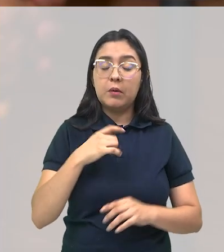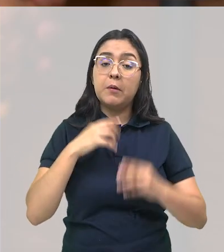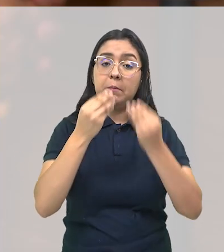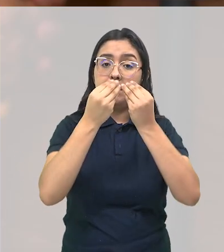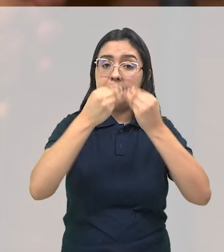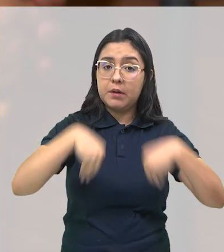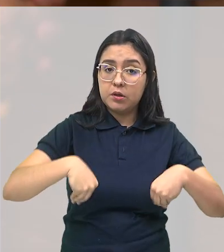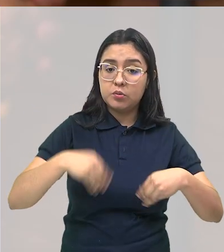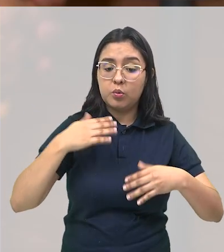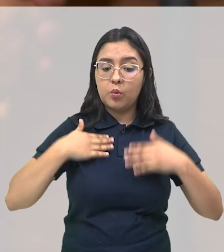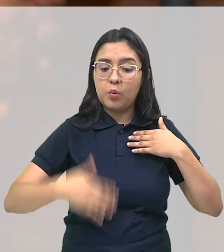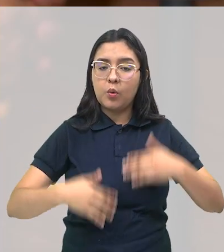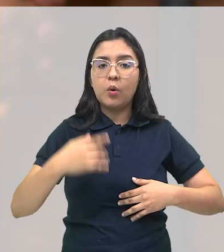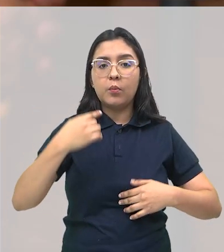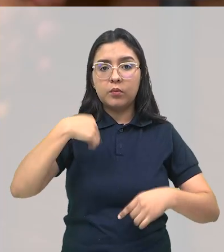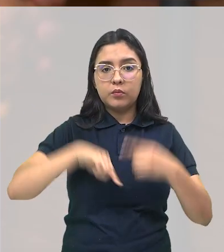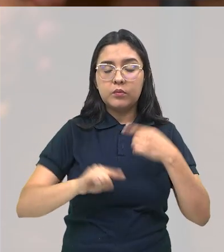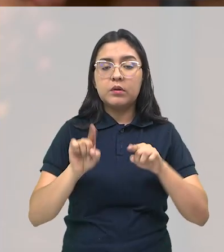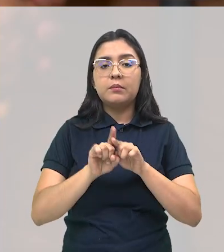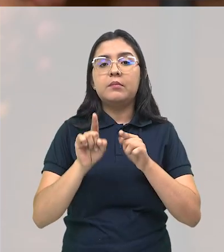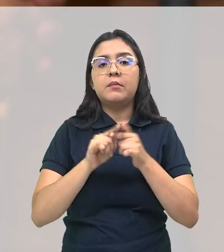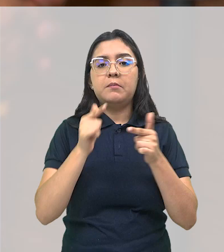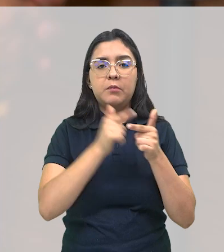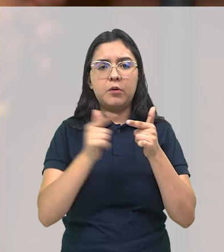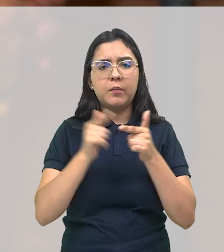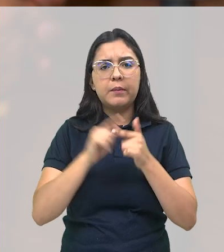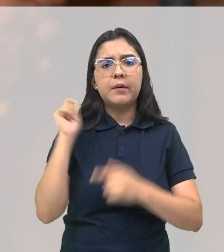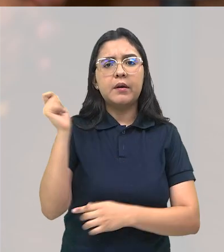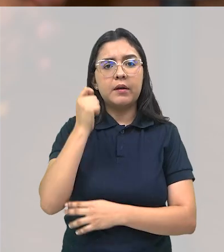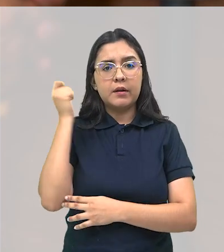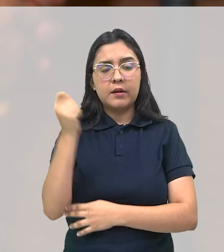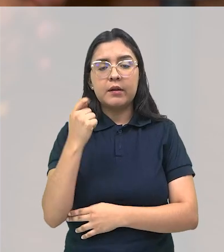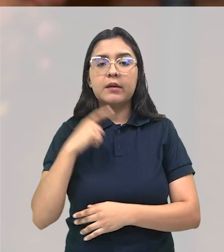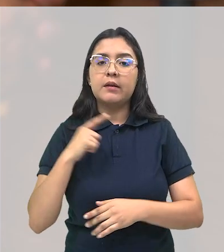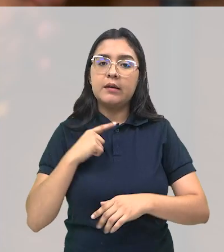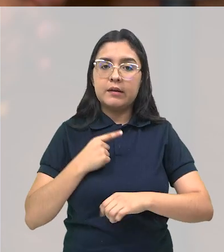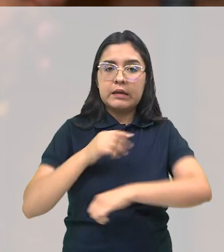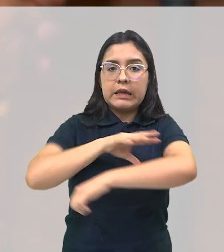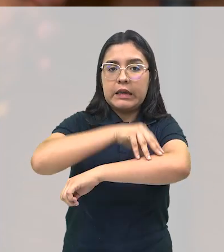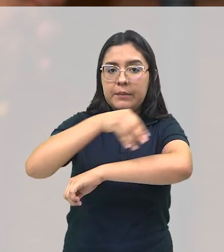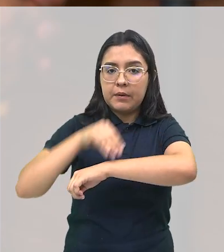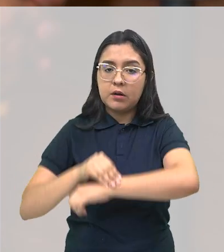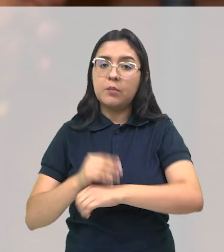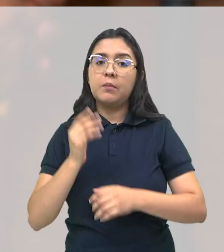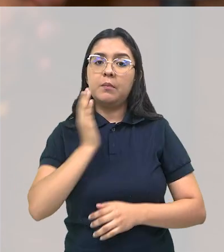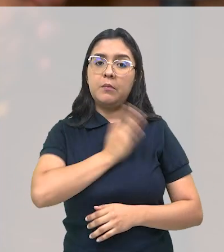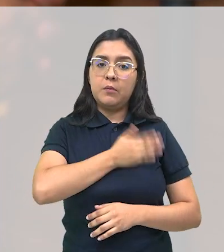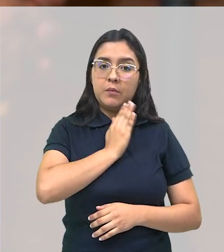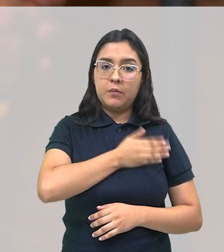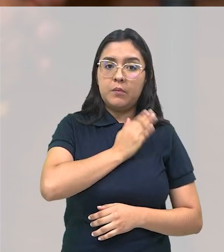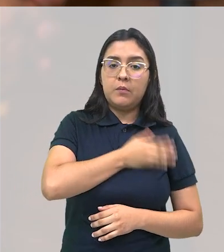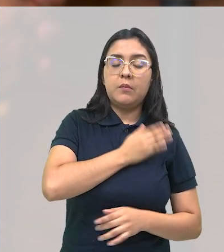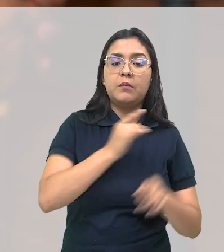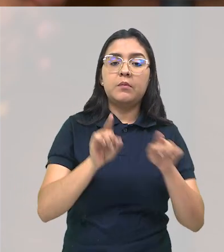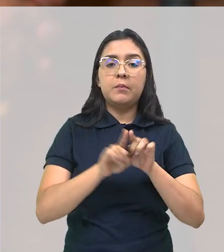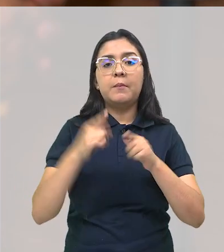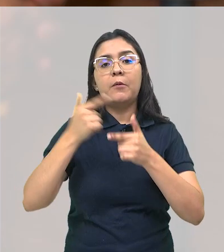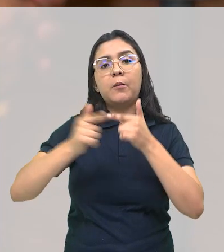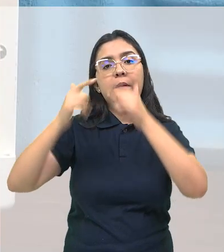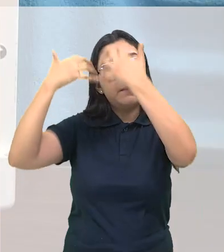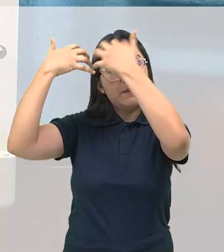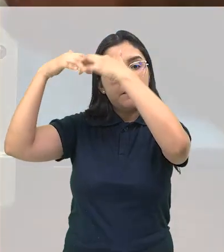muitos danos no organismo e cause complicações graves, como queimaduras, alterações cardíacas e problemas